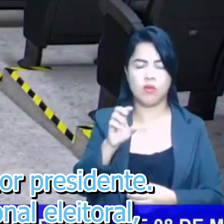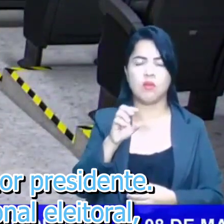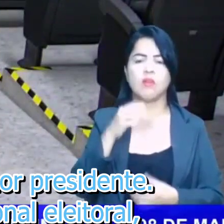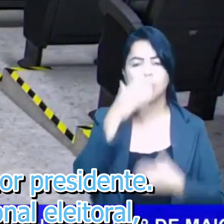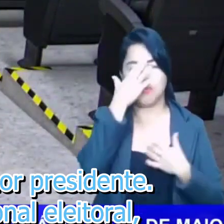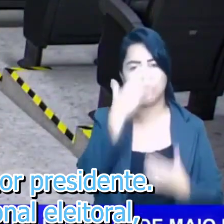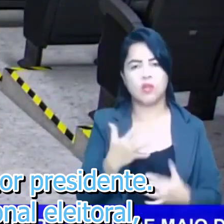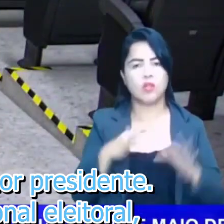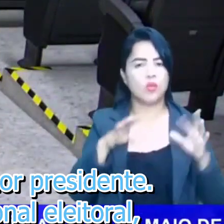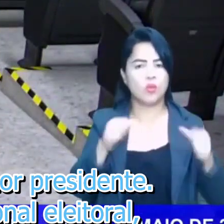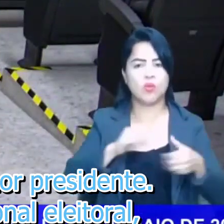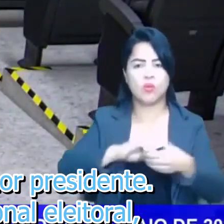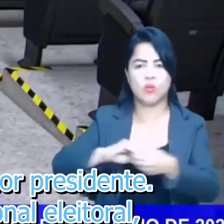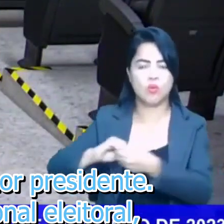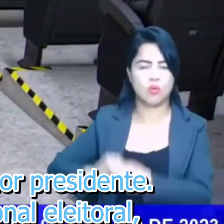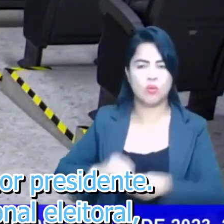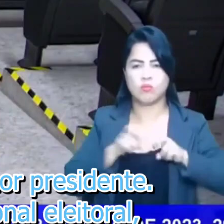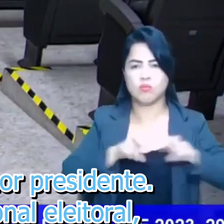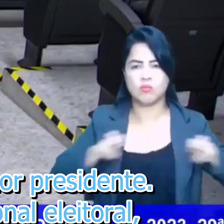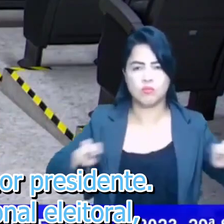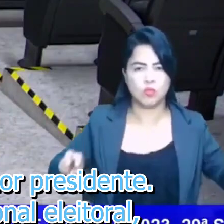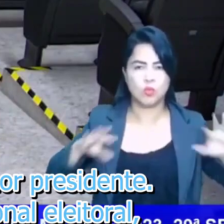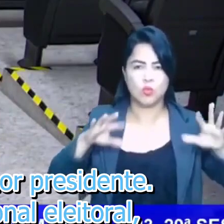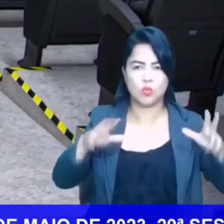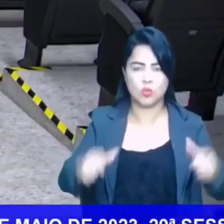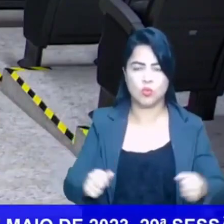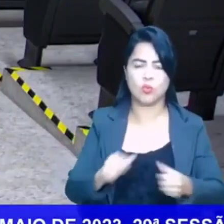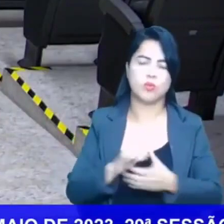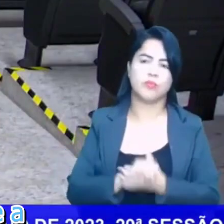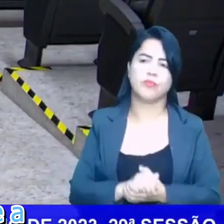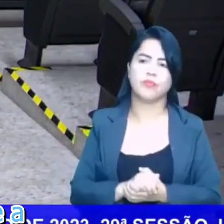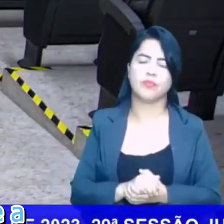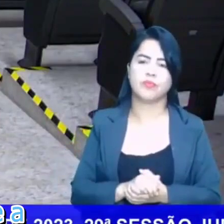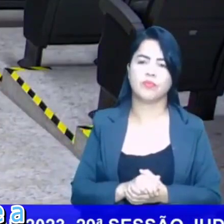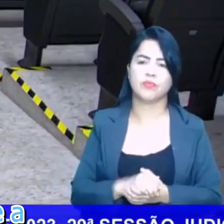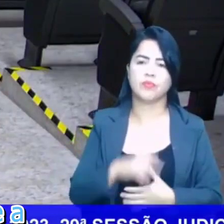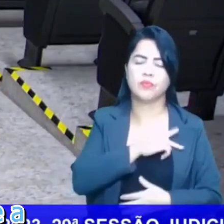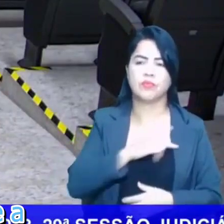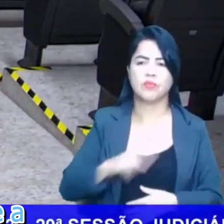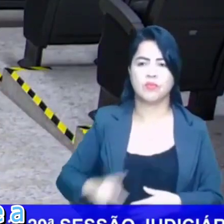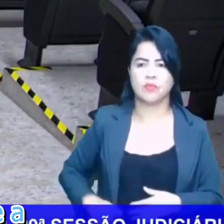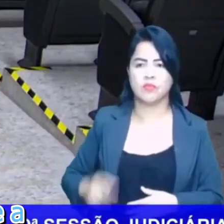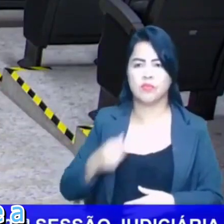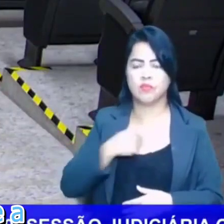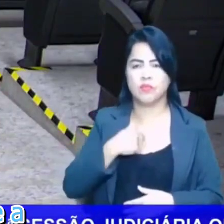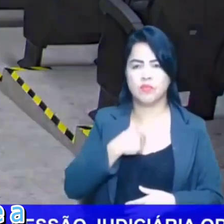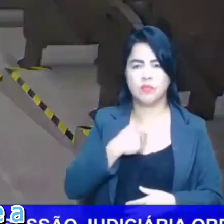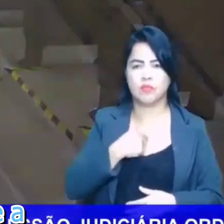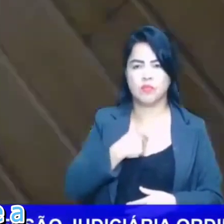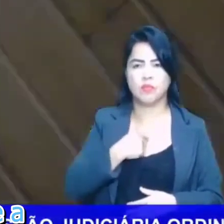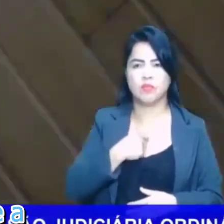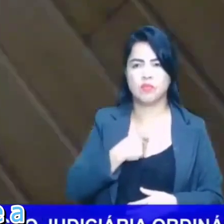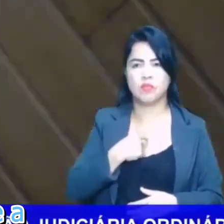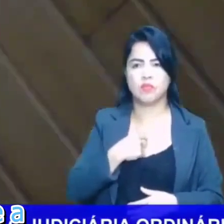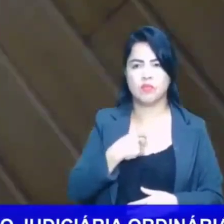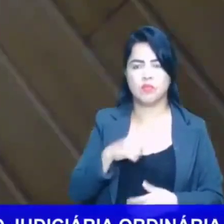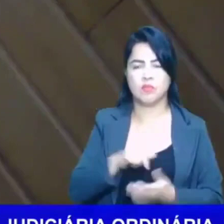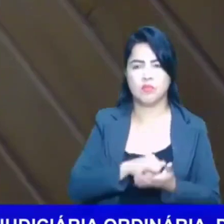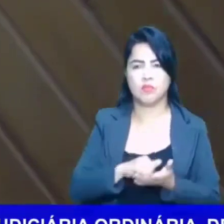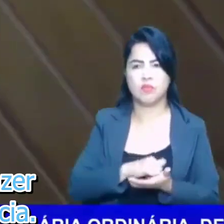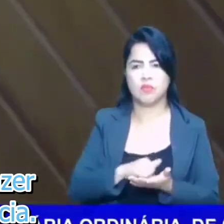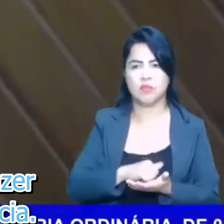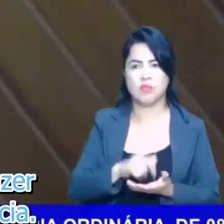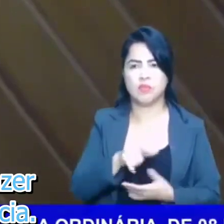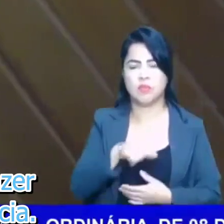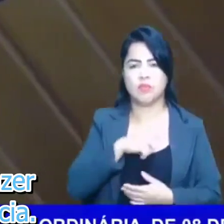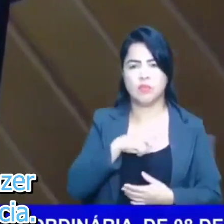eminentes pares e doutor procurador regional eleitoral. Senhor presidente, eu devo registrar inicialmente em sua mesa, a conduta